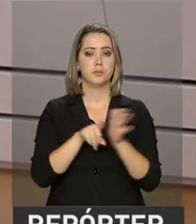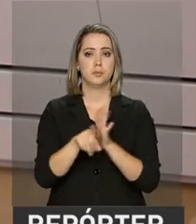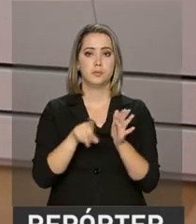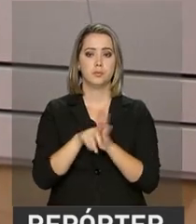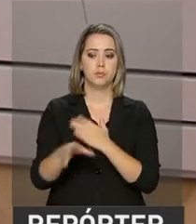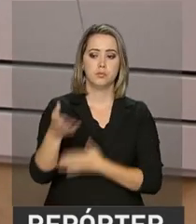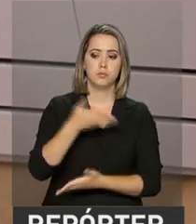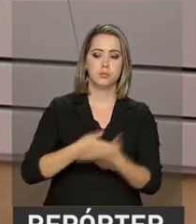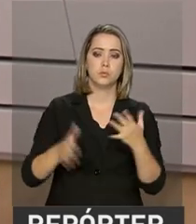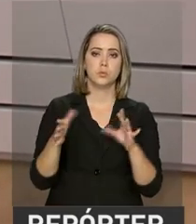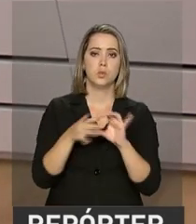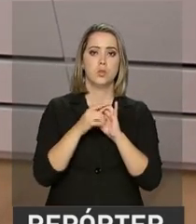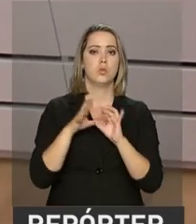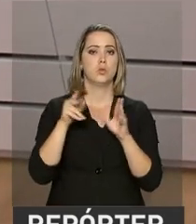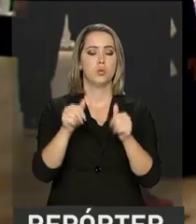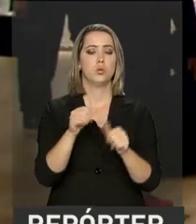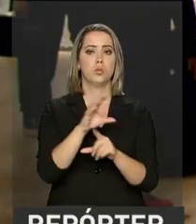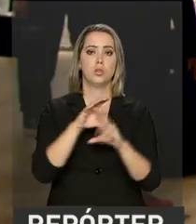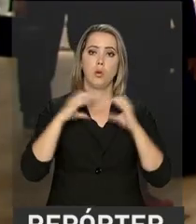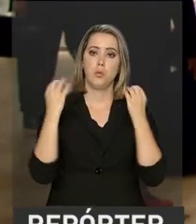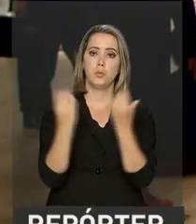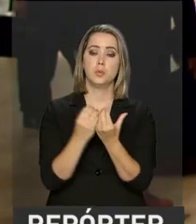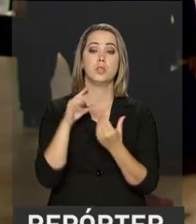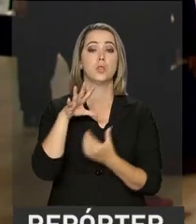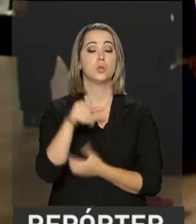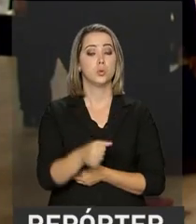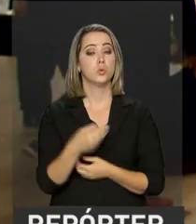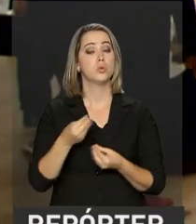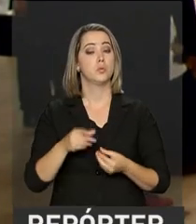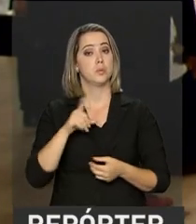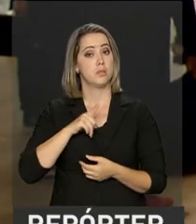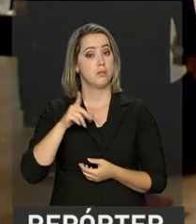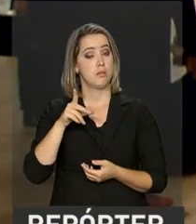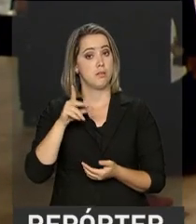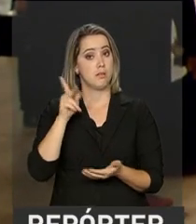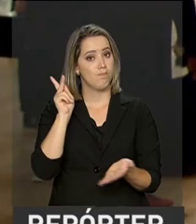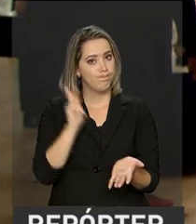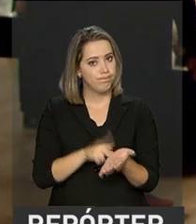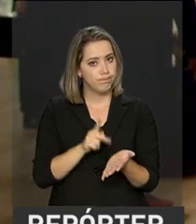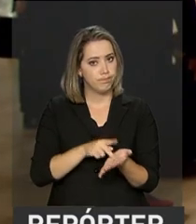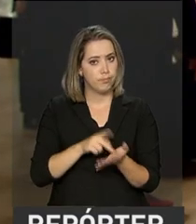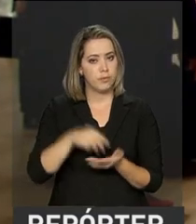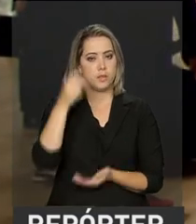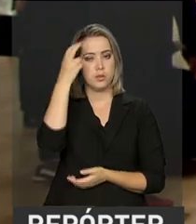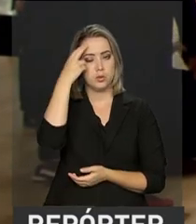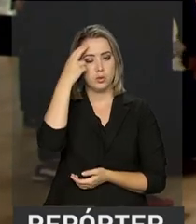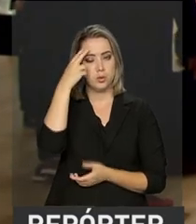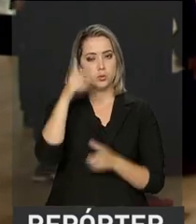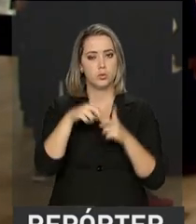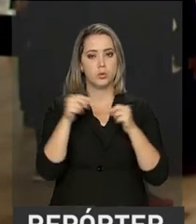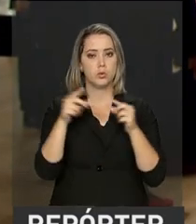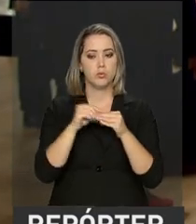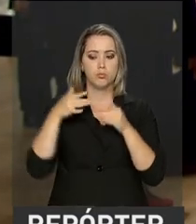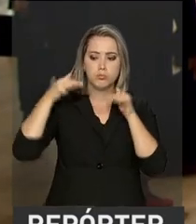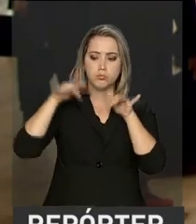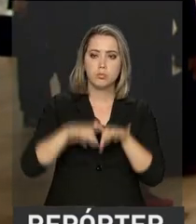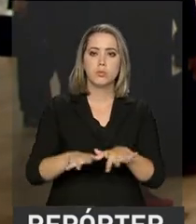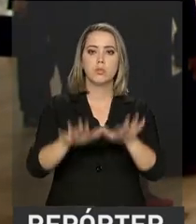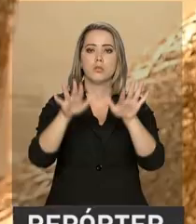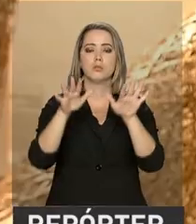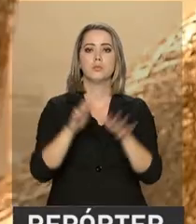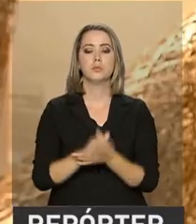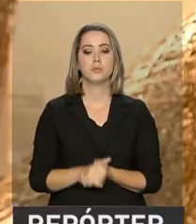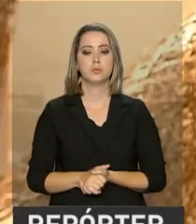se relacionar com toda a comunidade tudo para ter a certeza de que a cultura japonesa será extensivamente